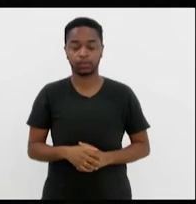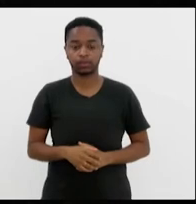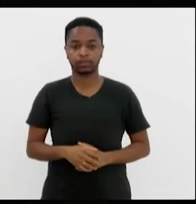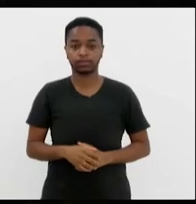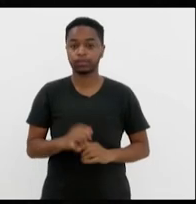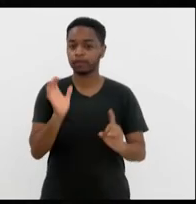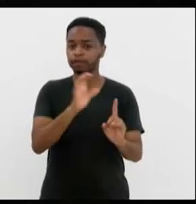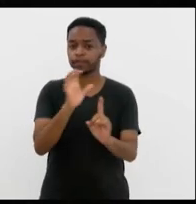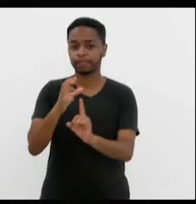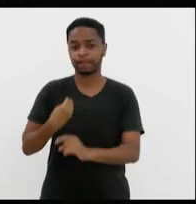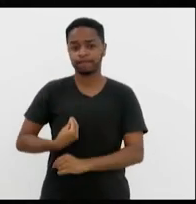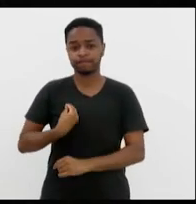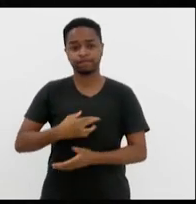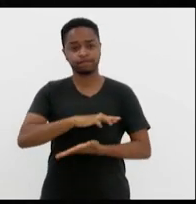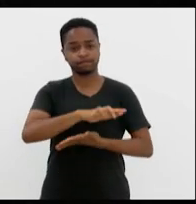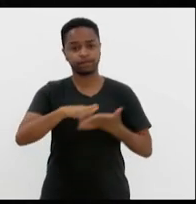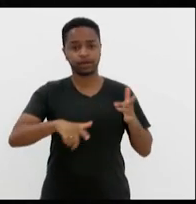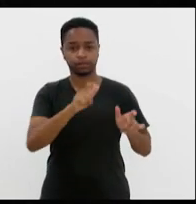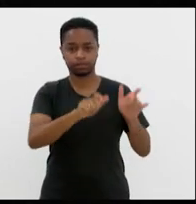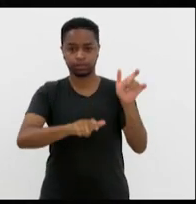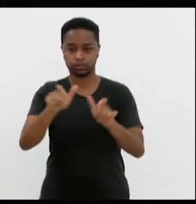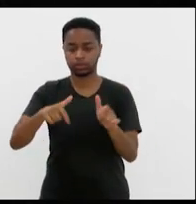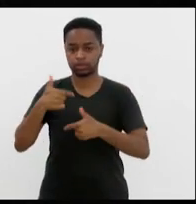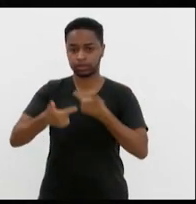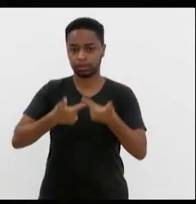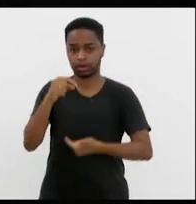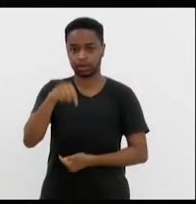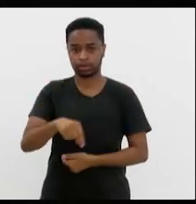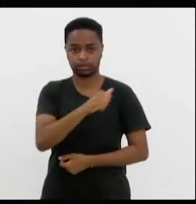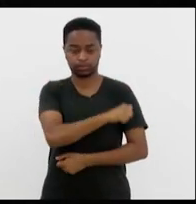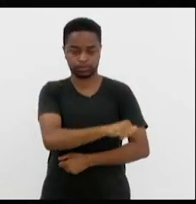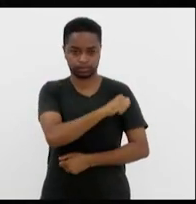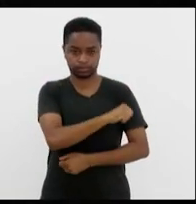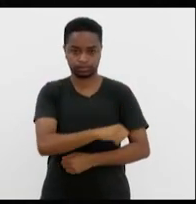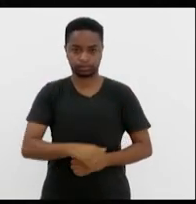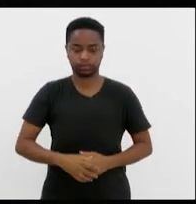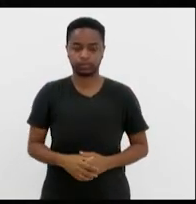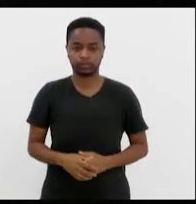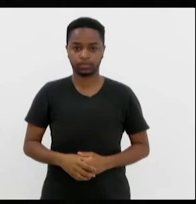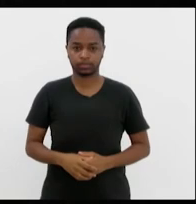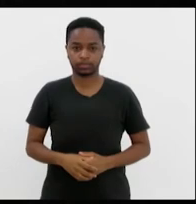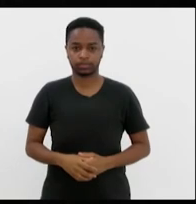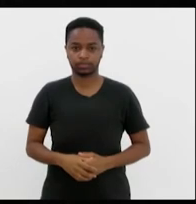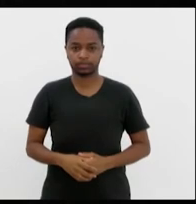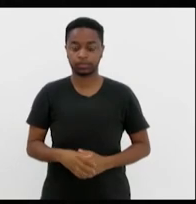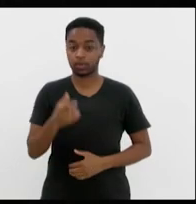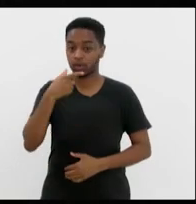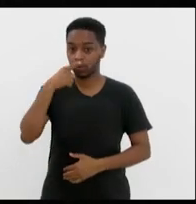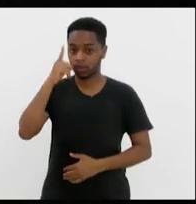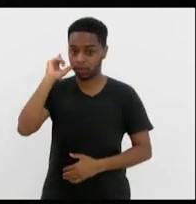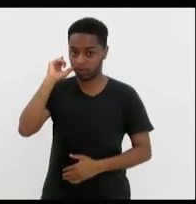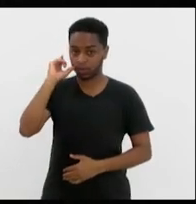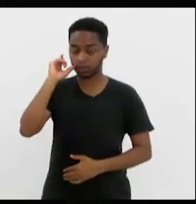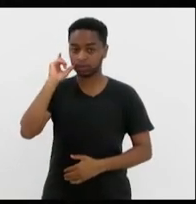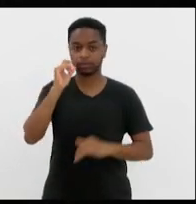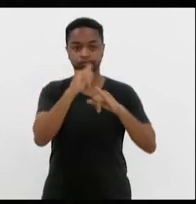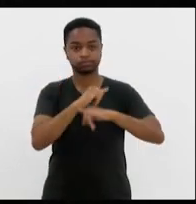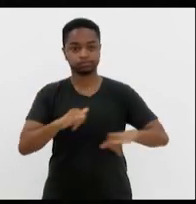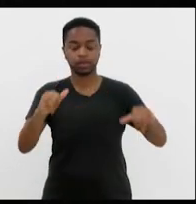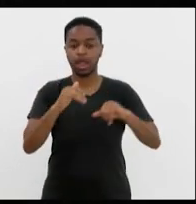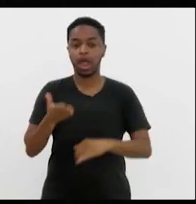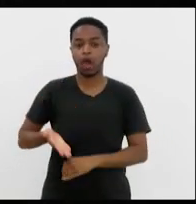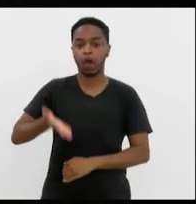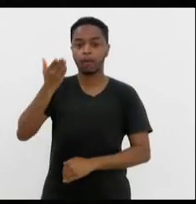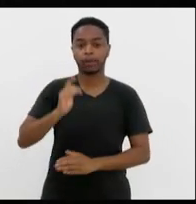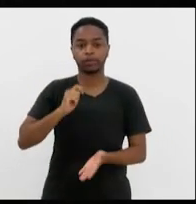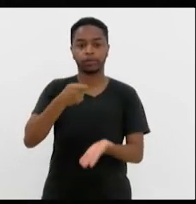vida de milhões de trabalhadores e trabalhadoras do Estado. Ontem foi noticiado o aumento das tarifas